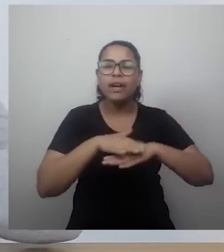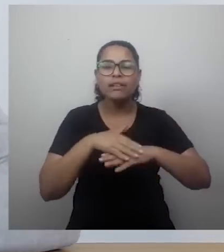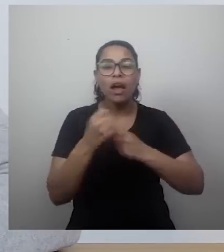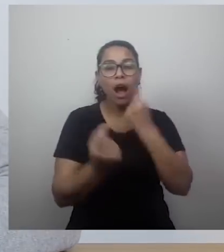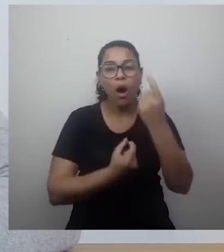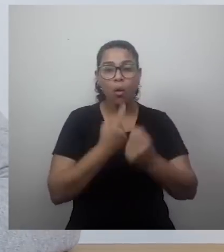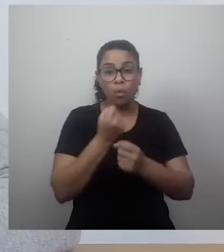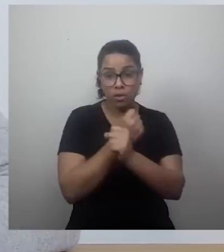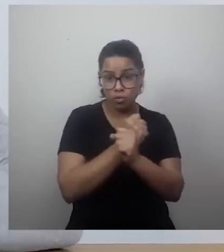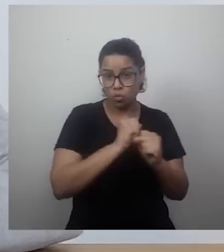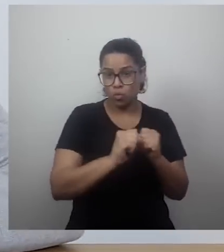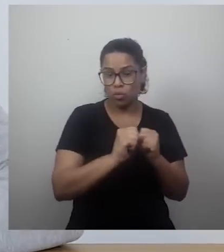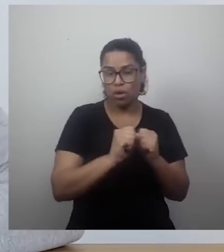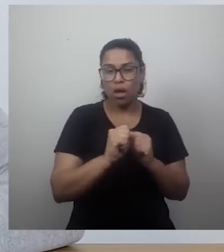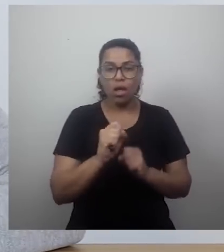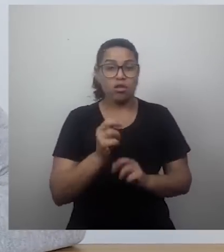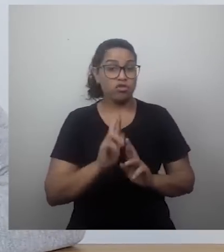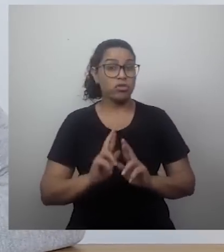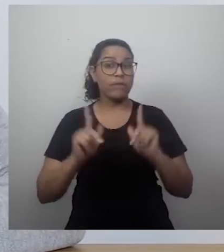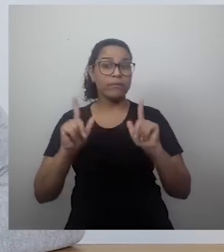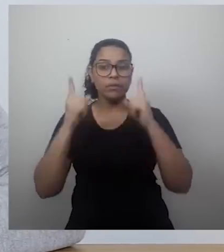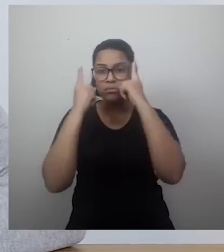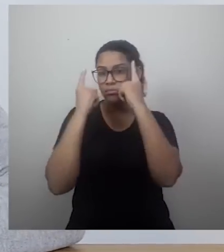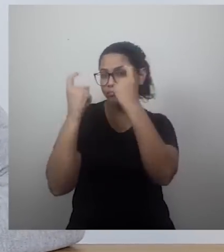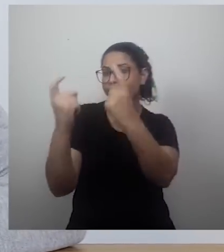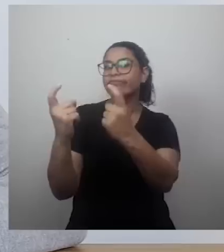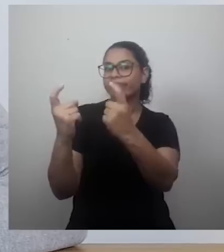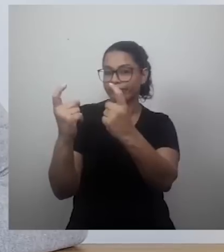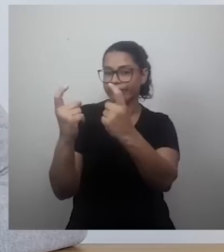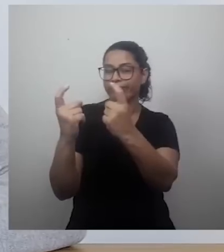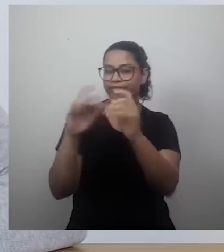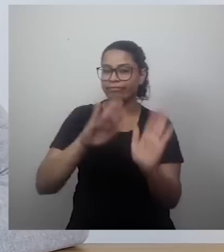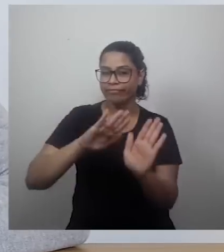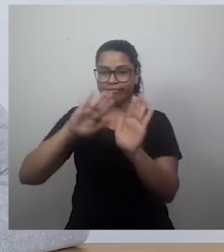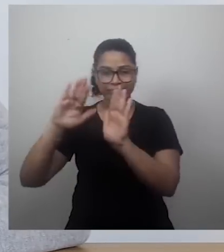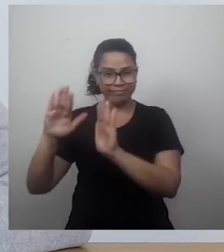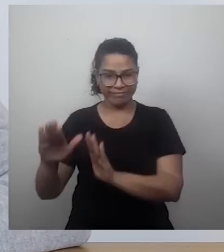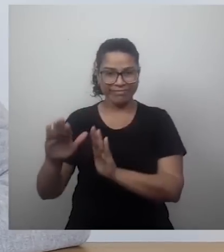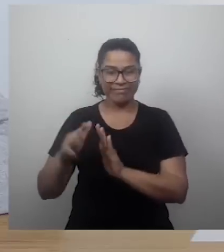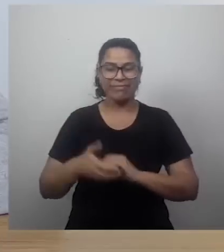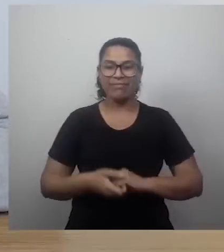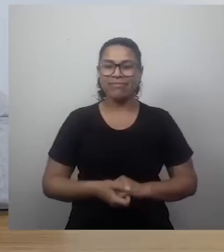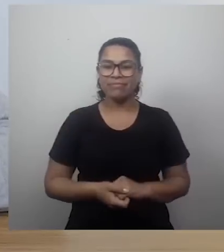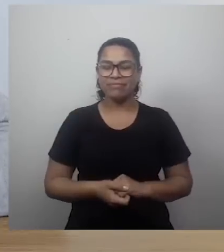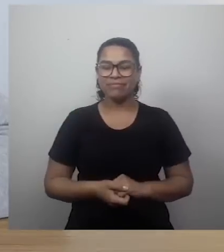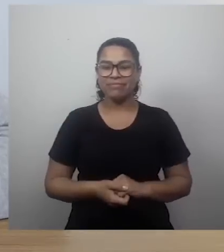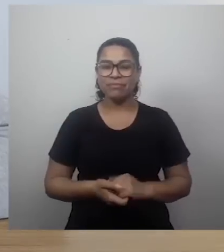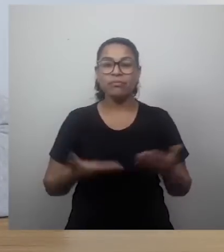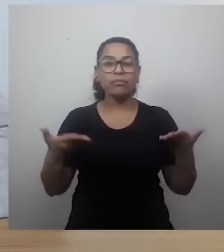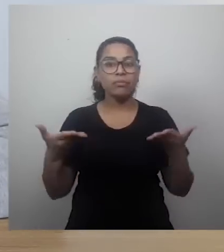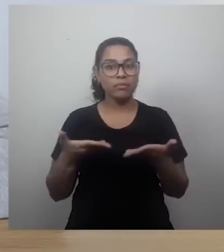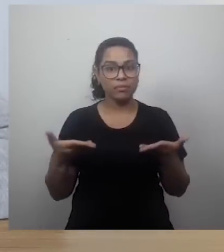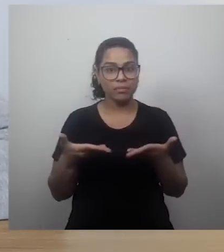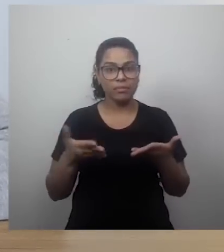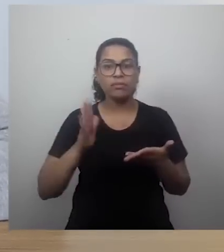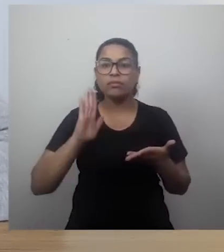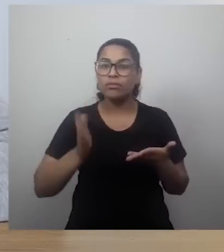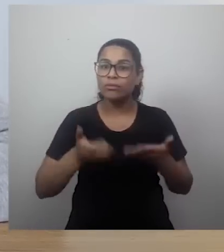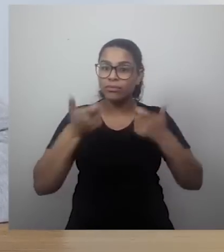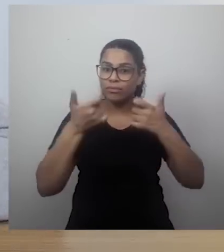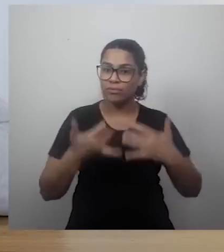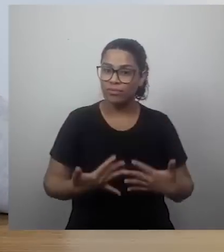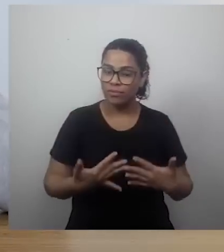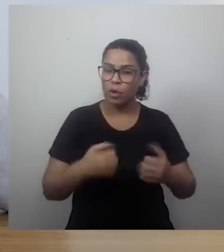de algumas lutas, e não a violência, que é o oposto do que as lutas nos ensinam. Agora que já falamos sobre